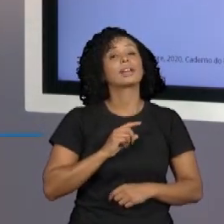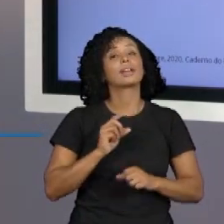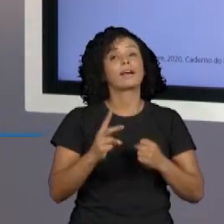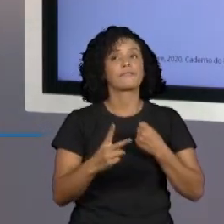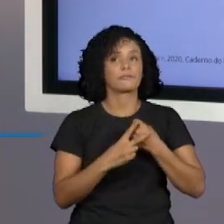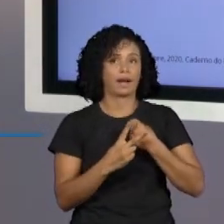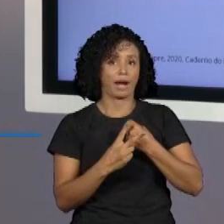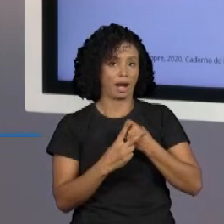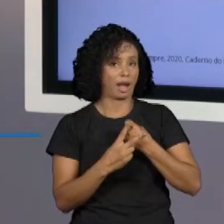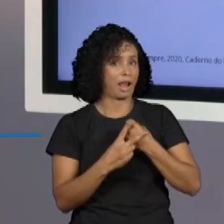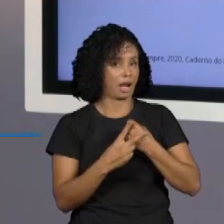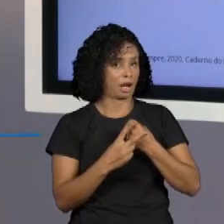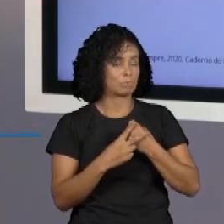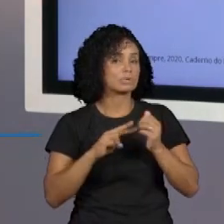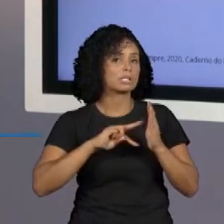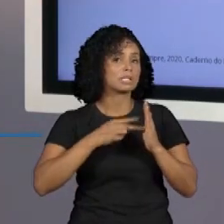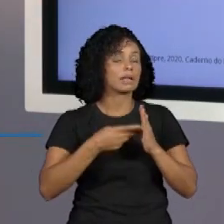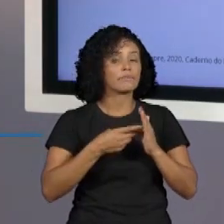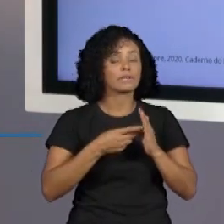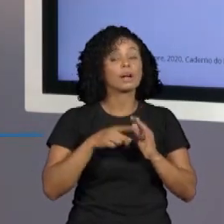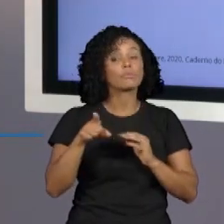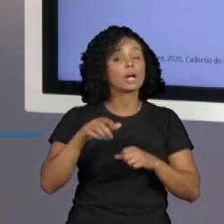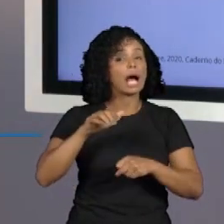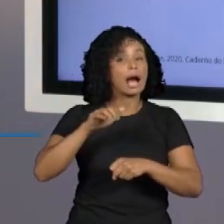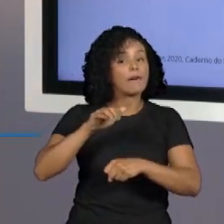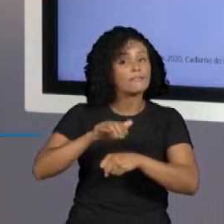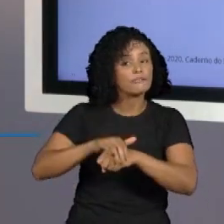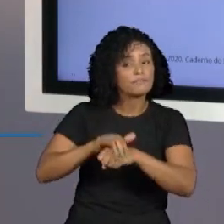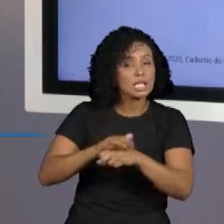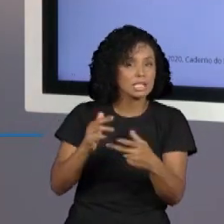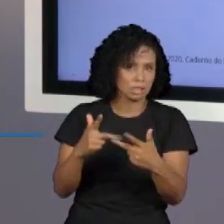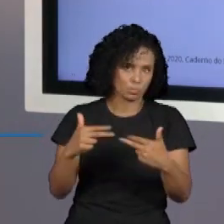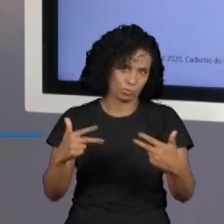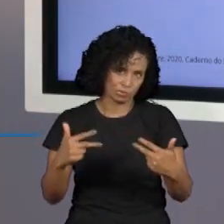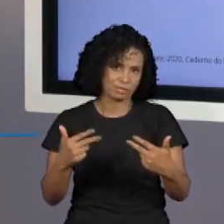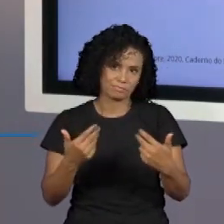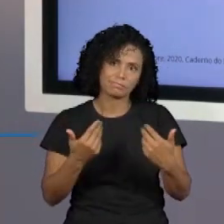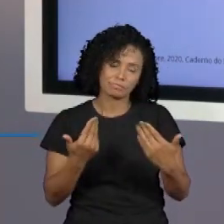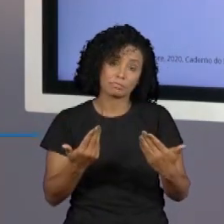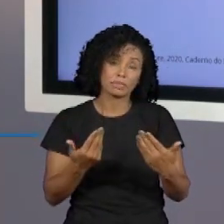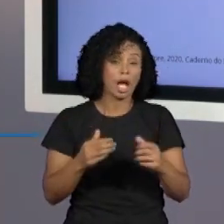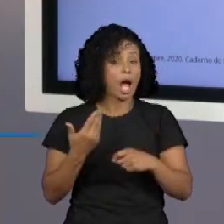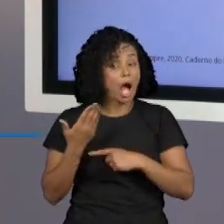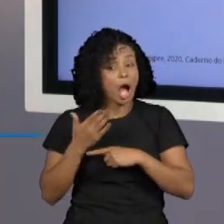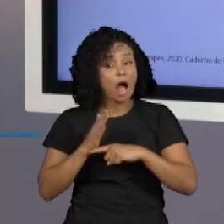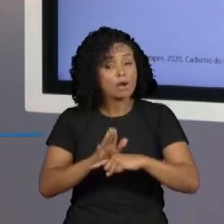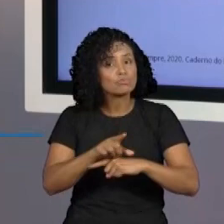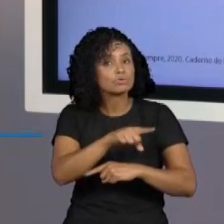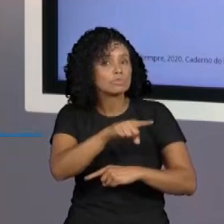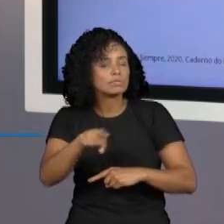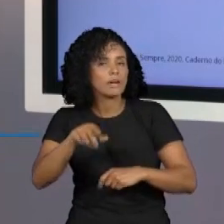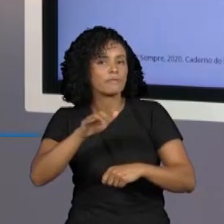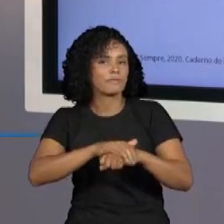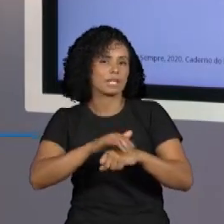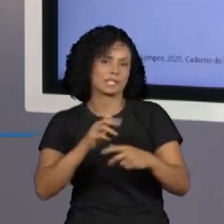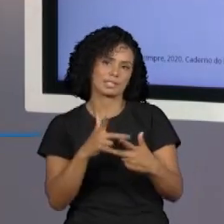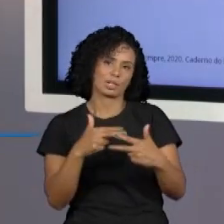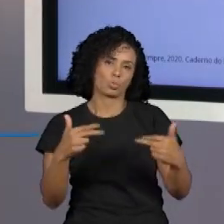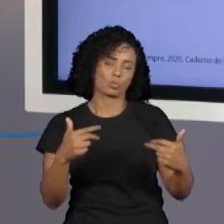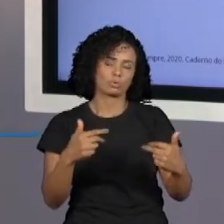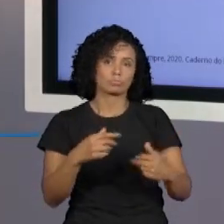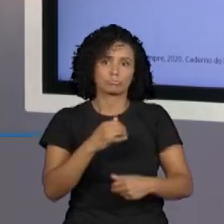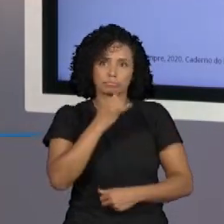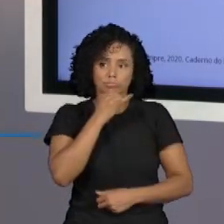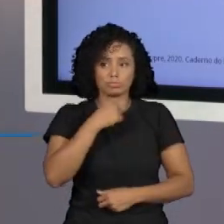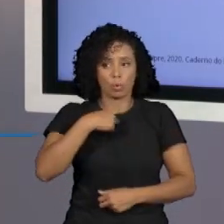que os verbos são as ações, né, que você tem que executar. Então, ele traz verbos de comando. Você